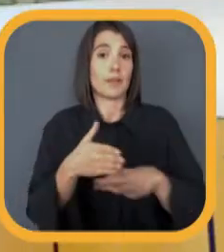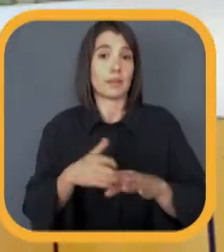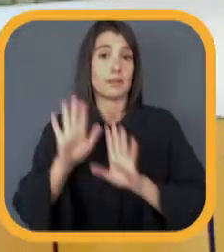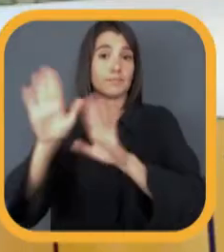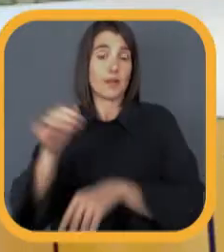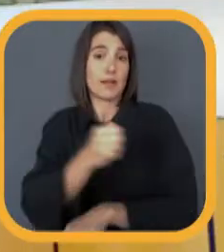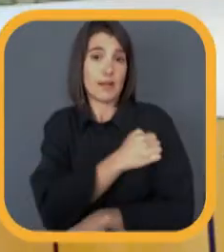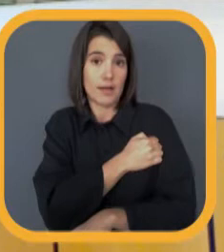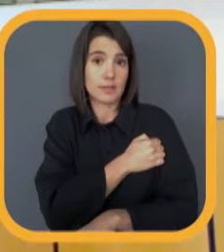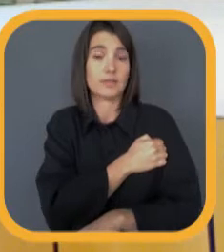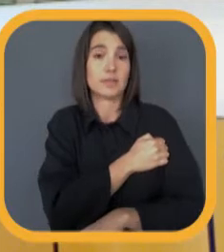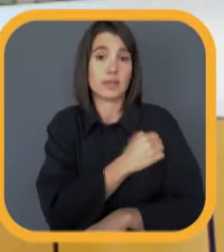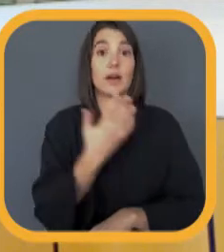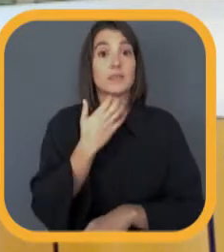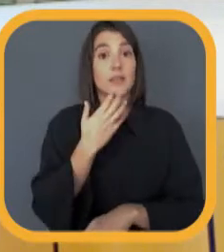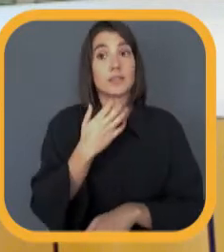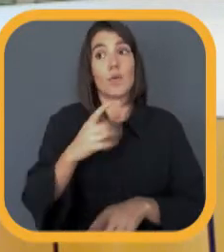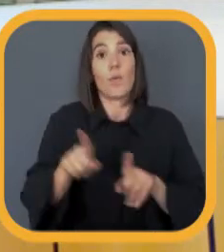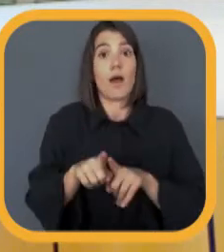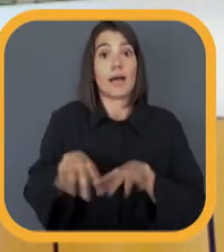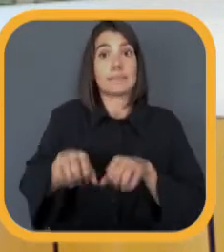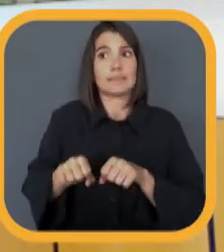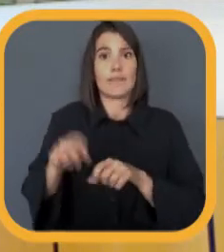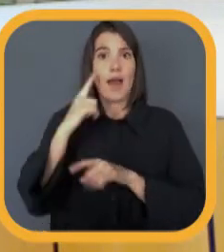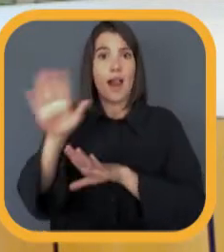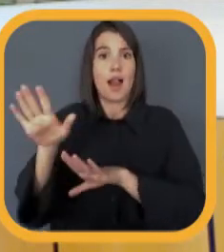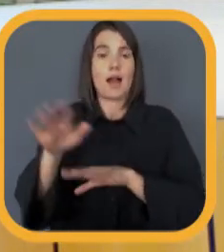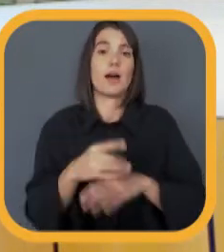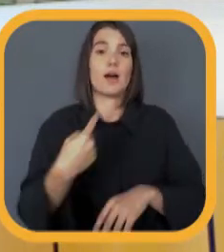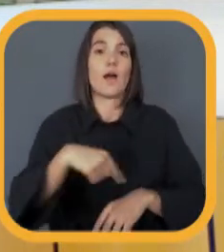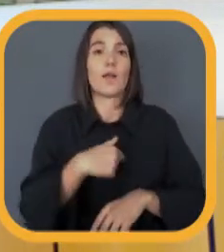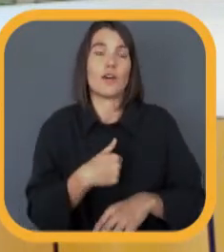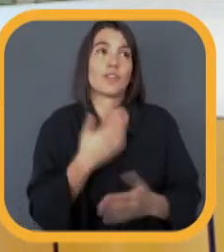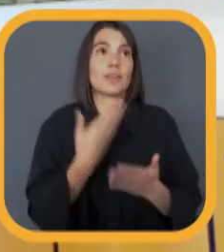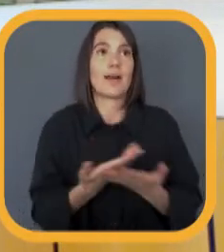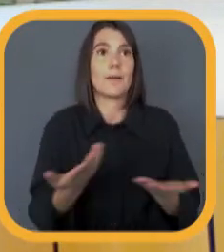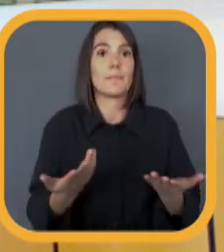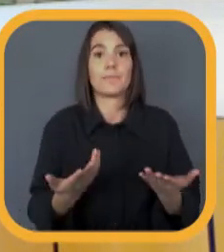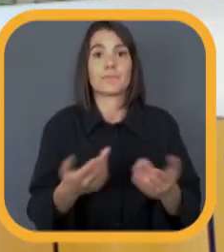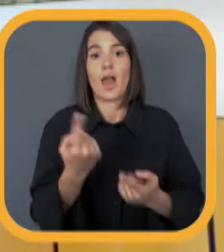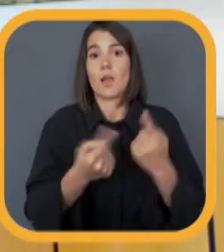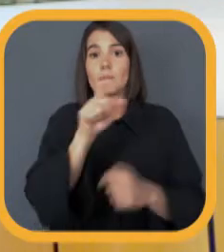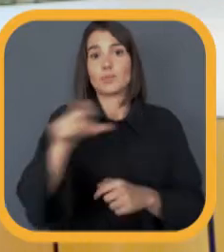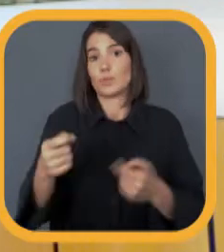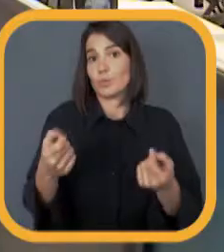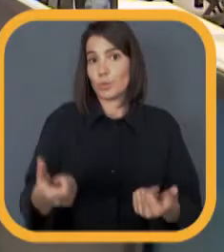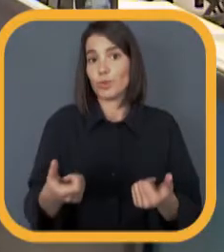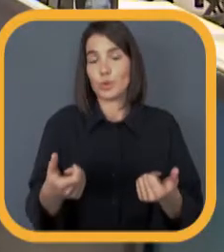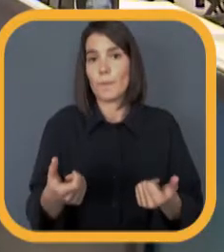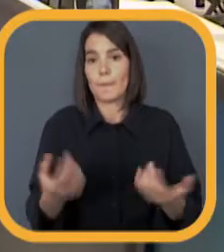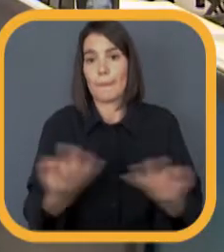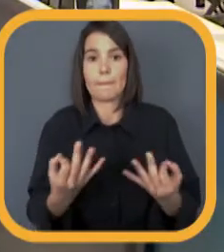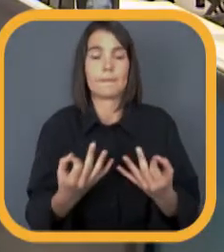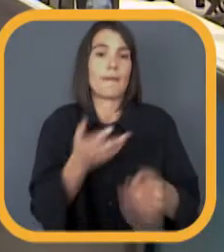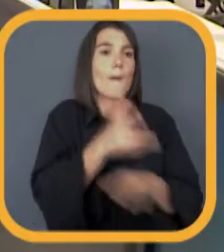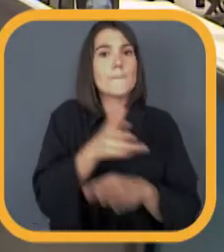equipa em casa de retaguarda, de reserva para avançar, ficámos obviamente privados de muitos repórteres. Acabámos por